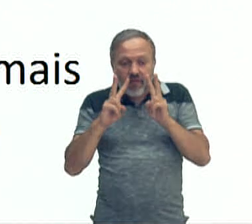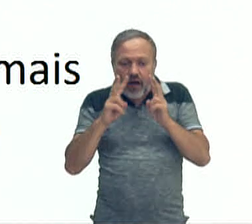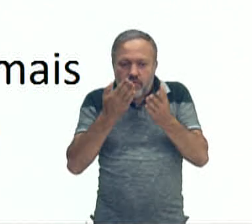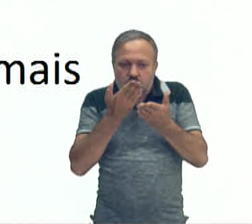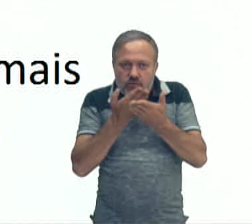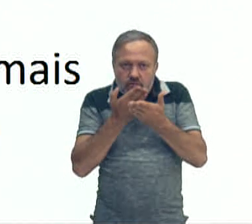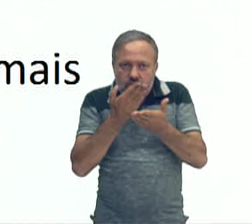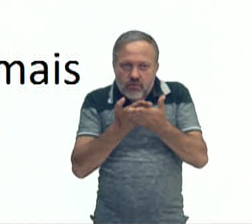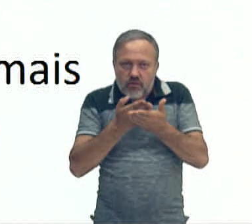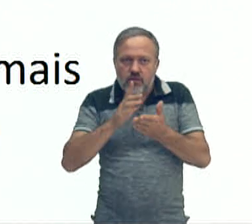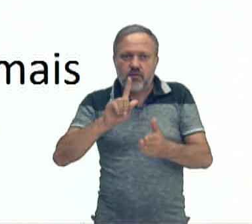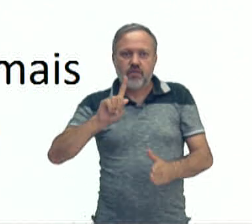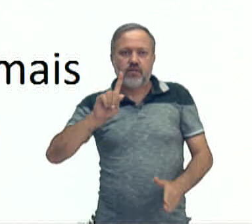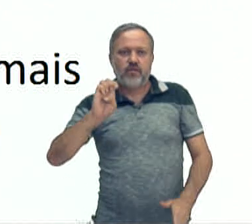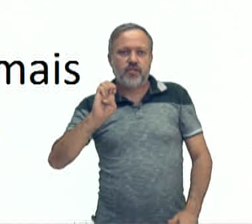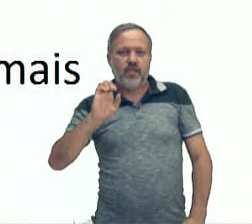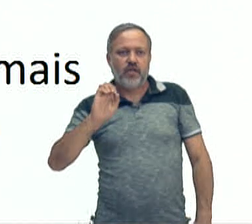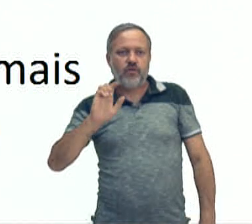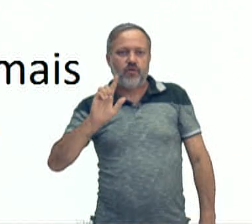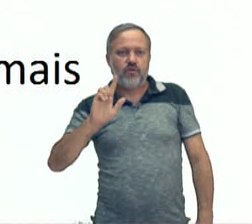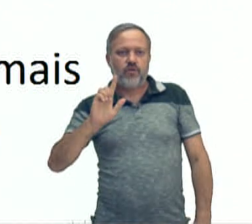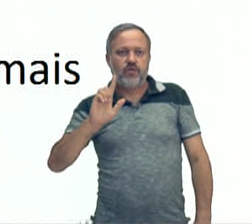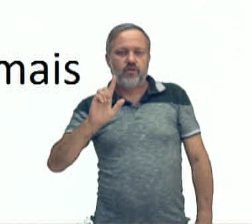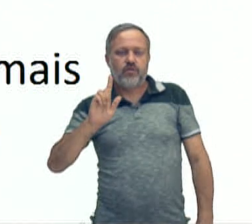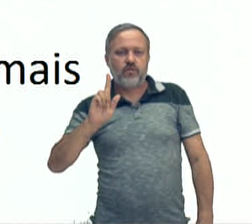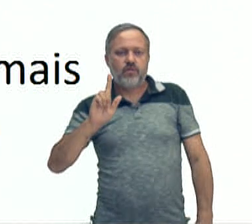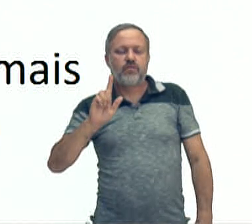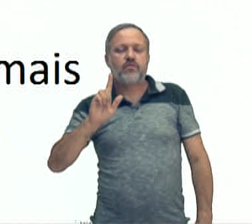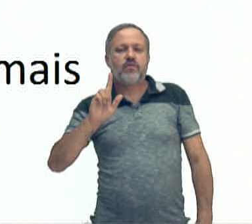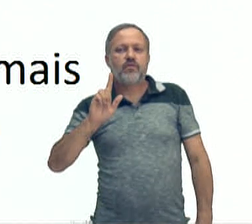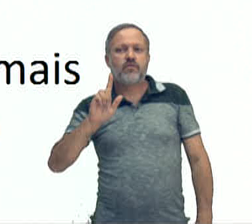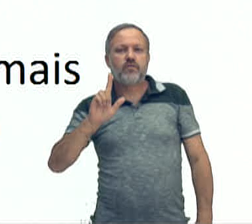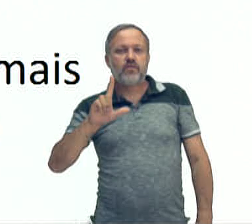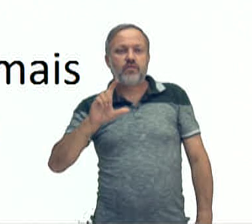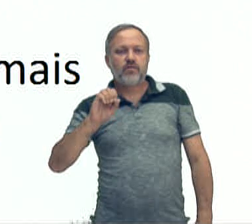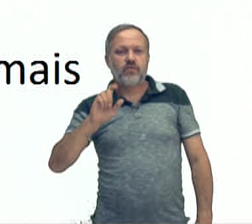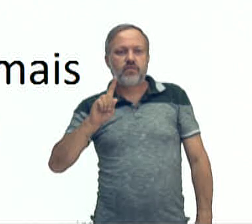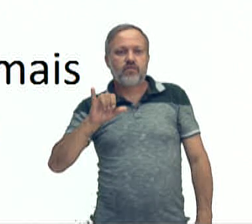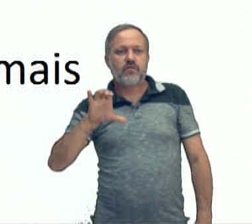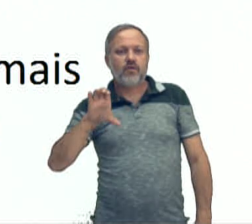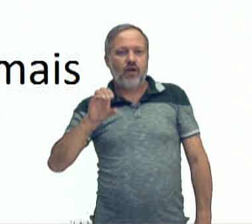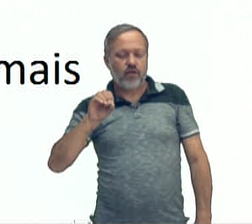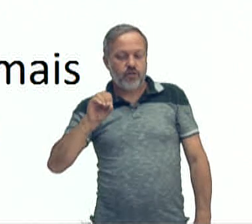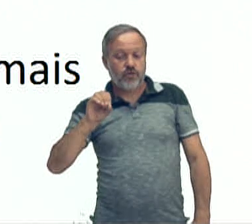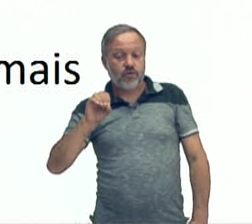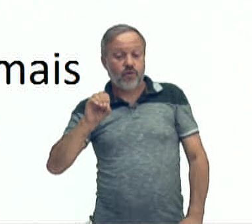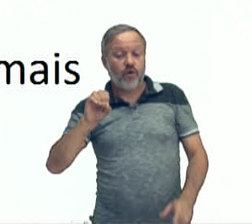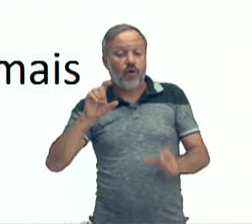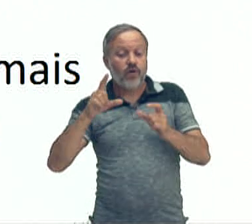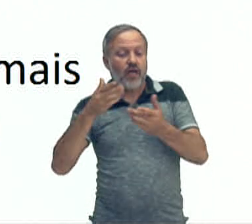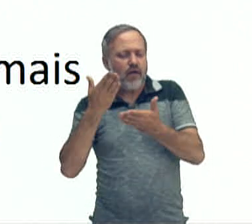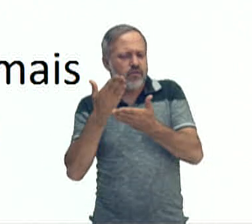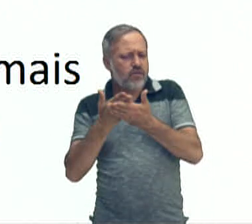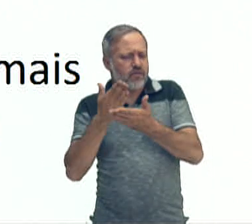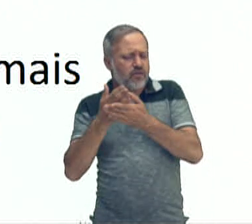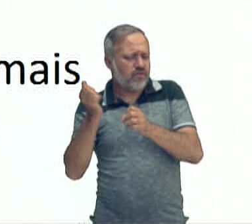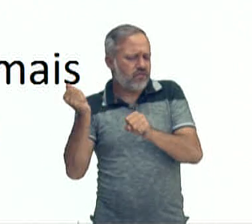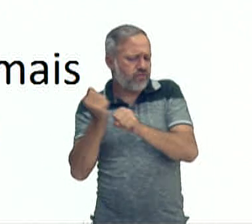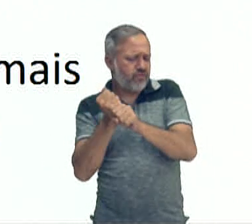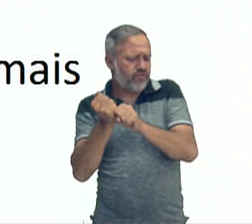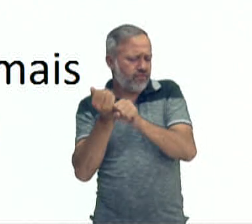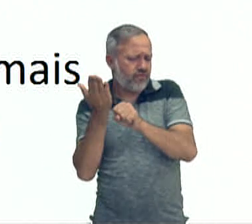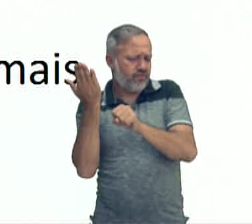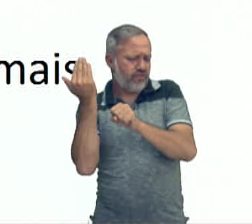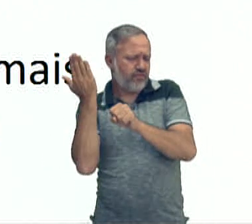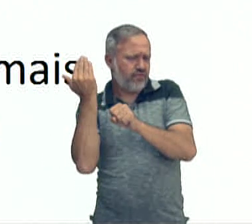o continente americano é considerado antigo, pois o seu relevo demonstra evidências de que esteja há mais tempo